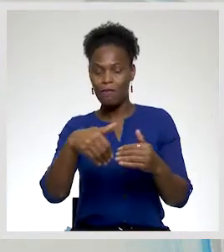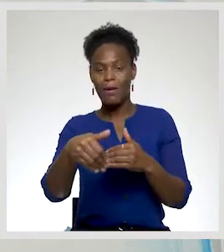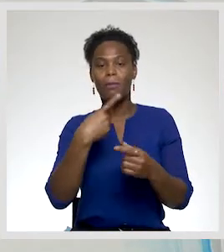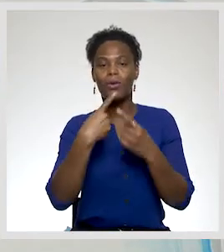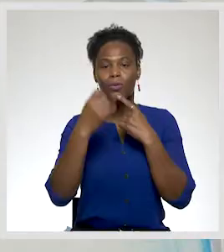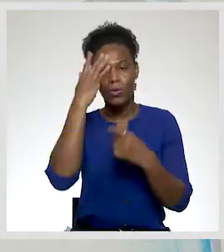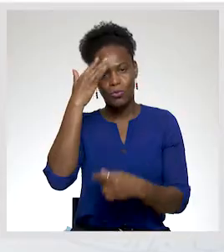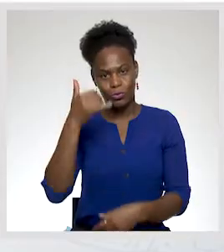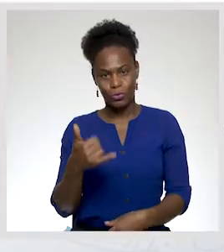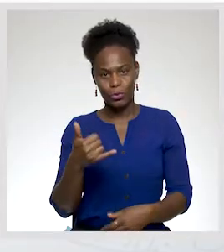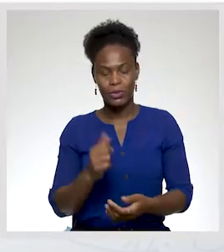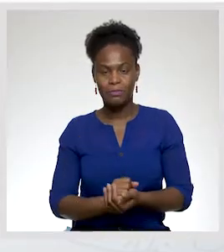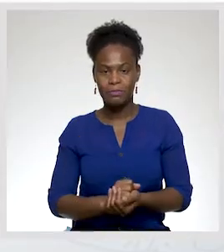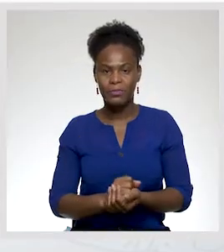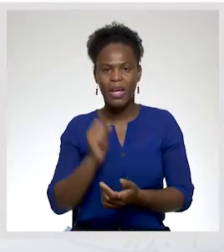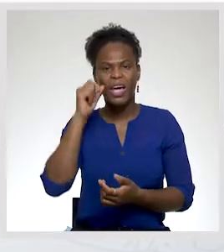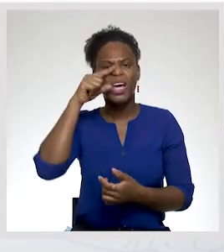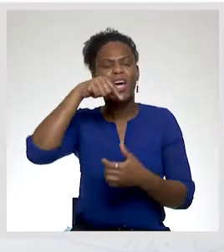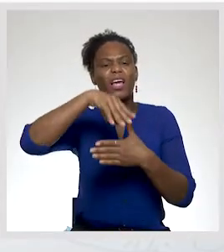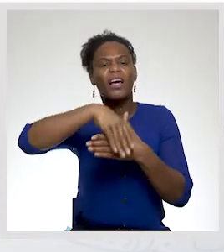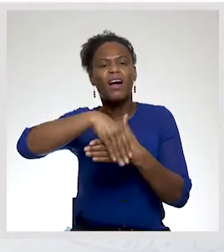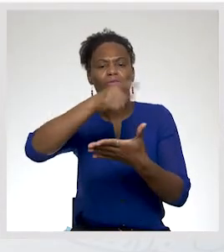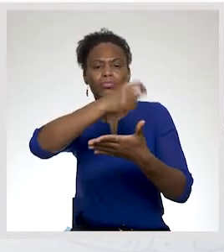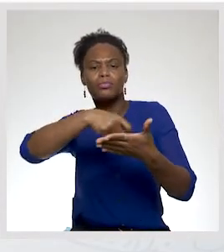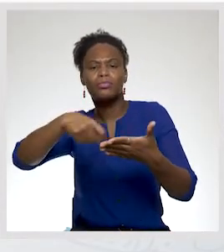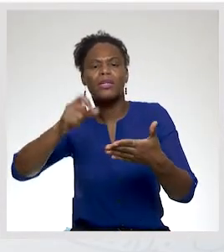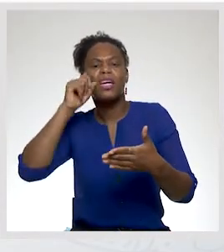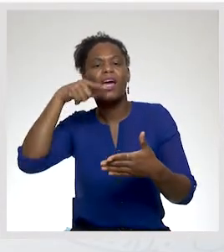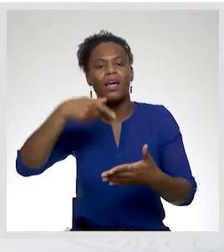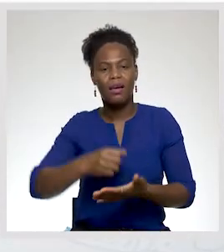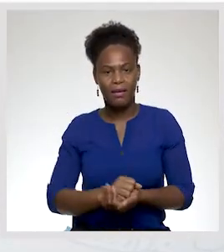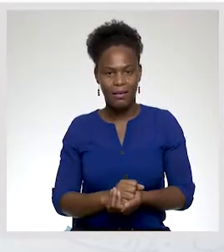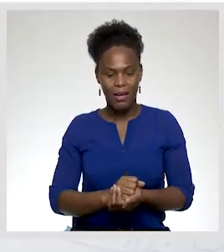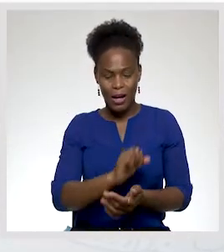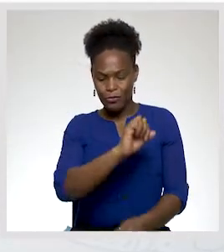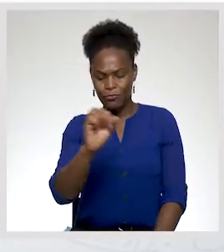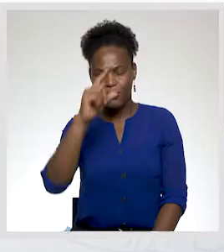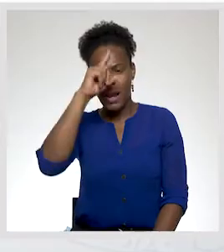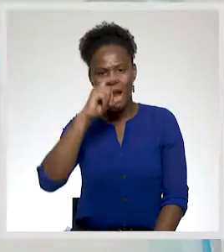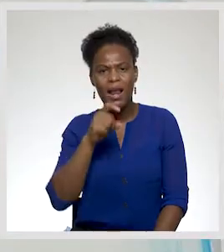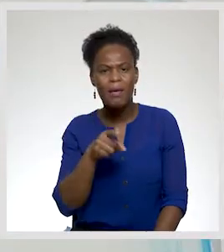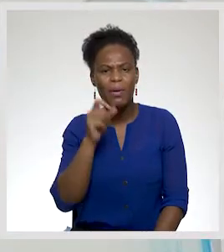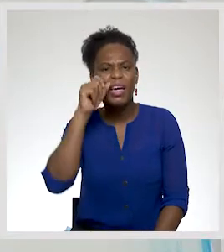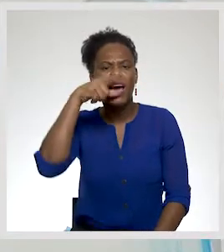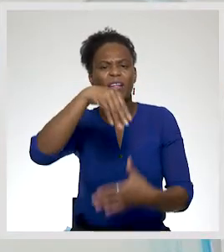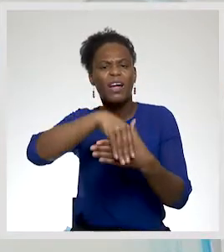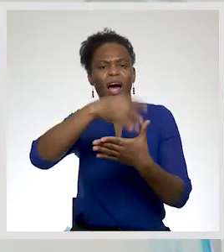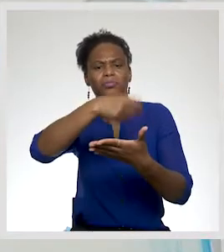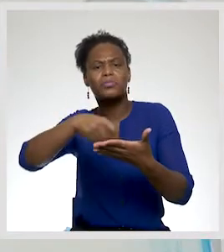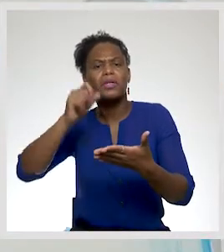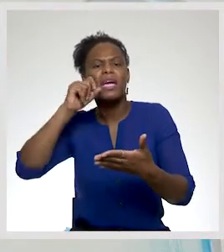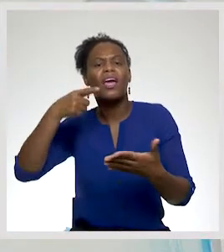à pergunta número 2. Quem escreveu a carta? Vocês se lembram? Quem é que